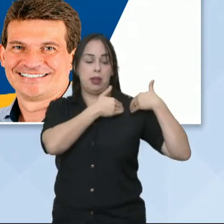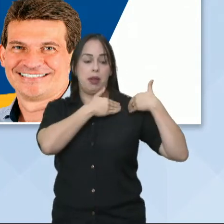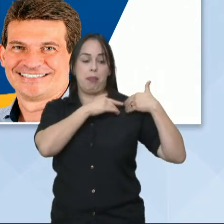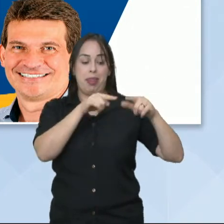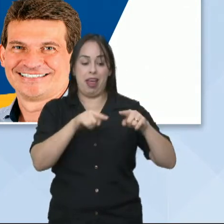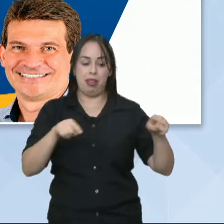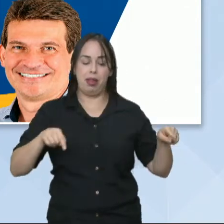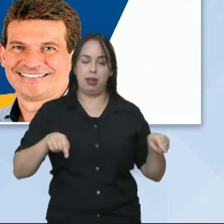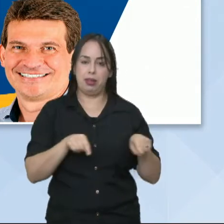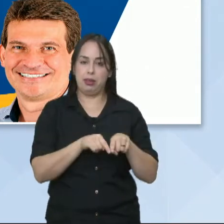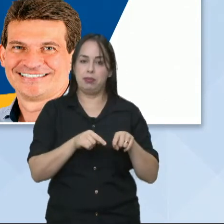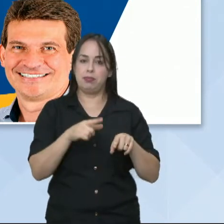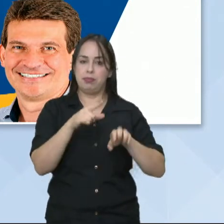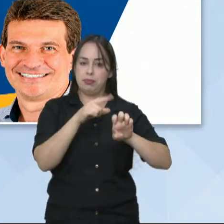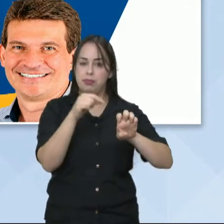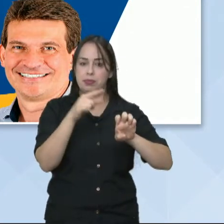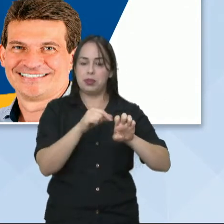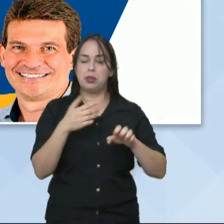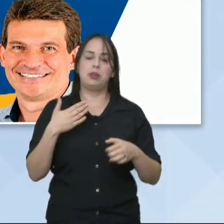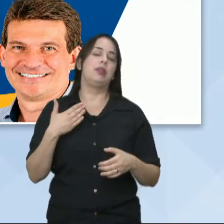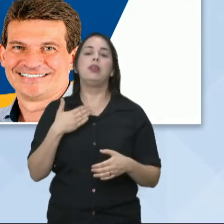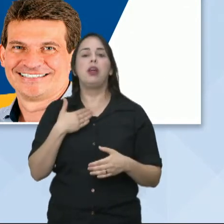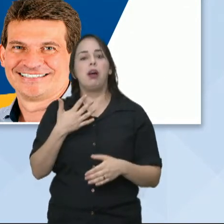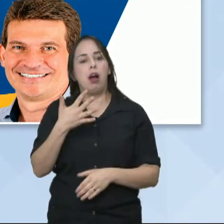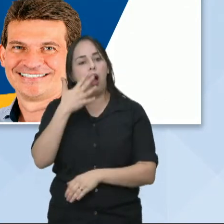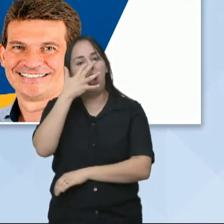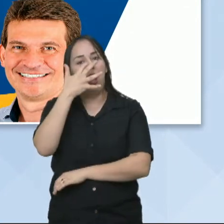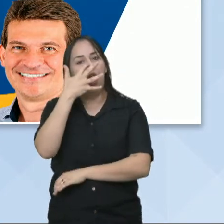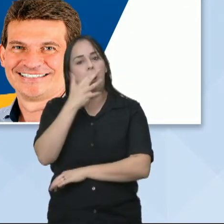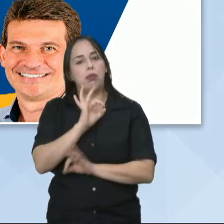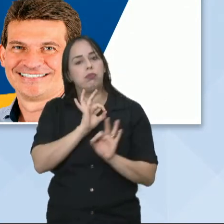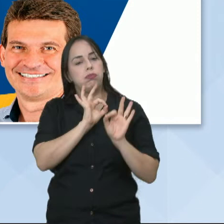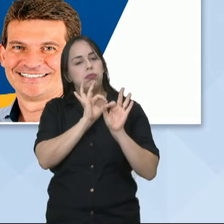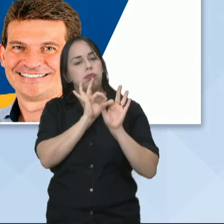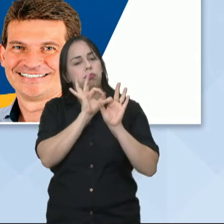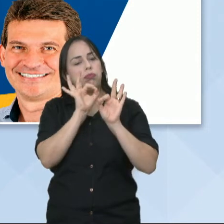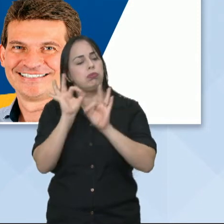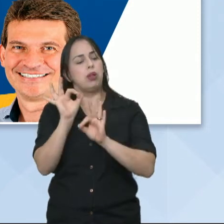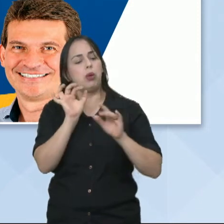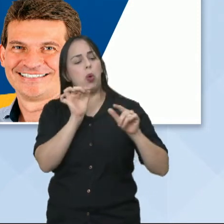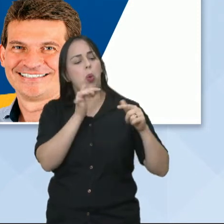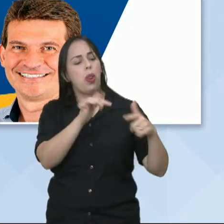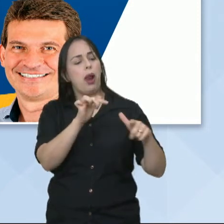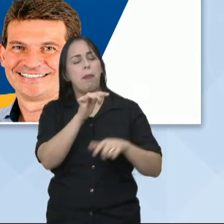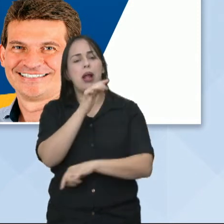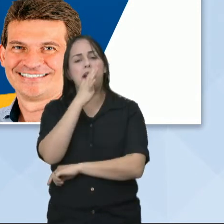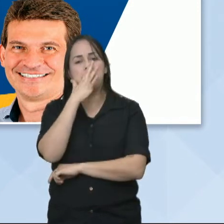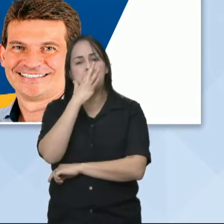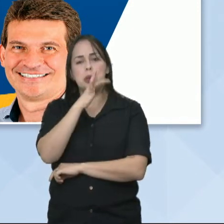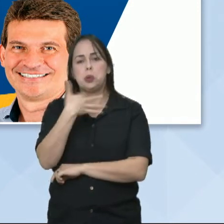E eu fiquei realmente muito impressionado com o serviço que é